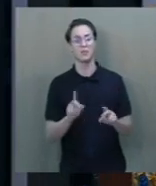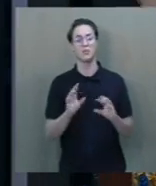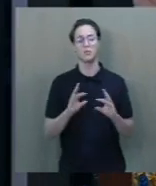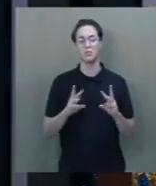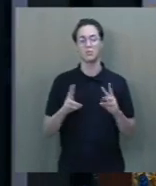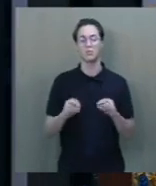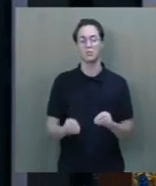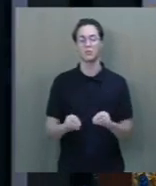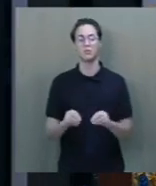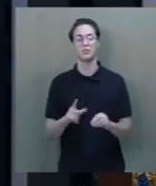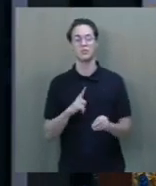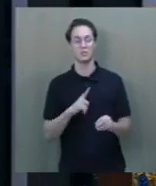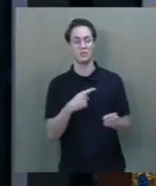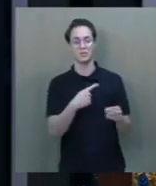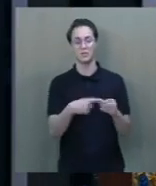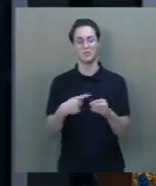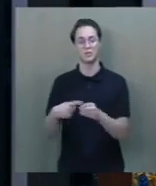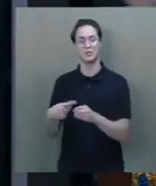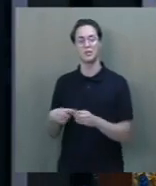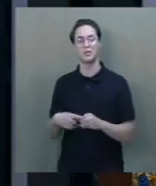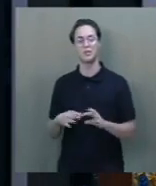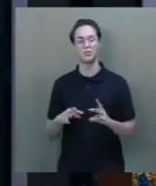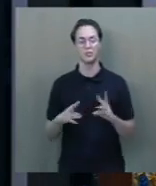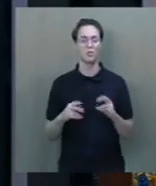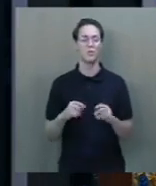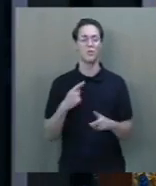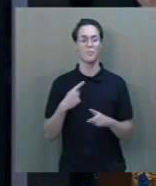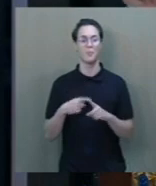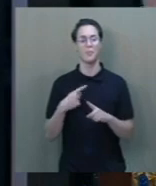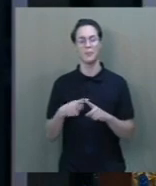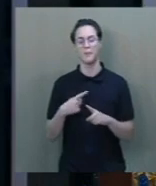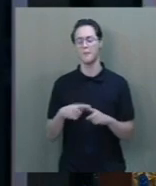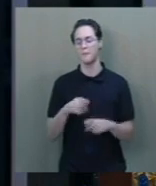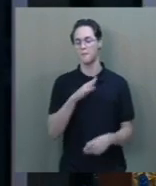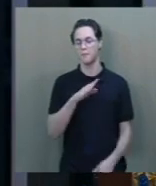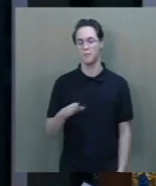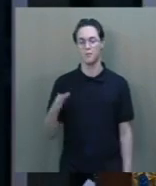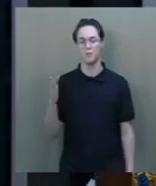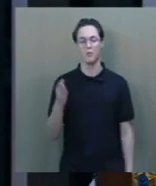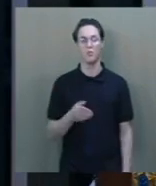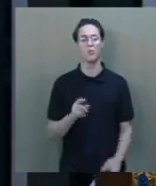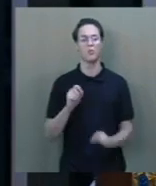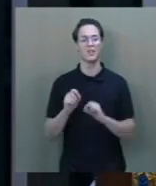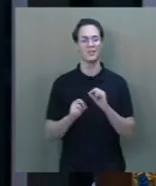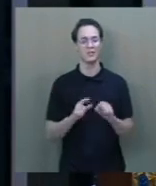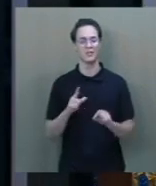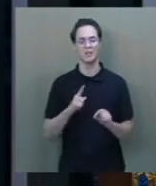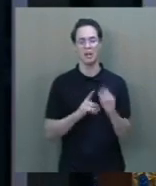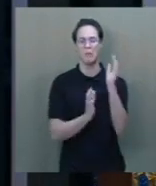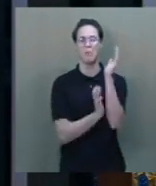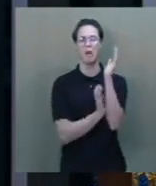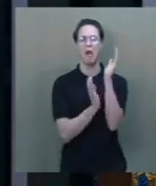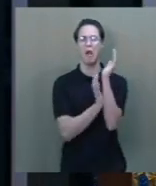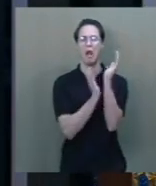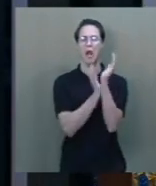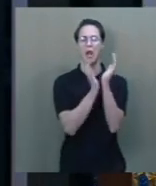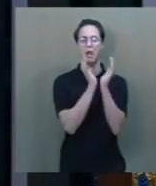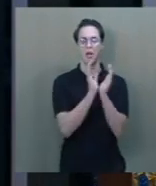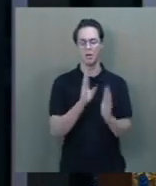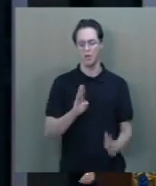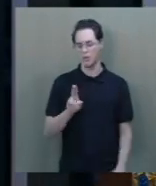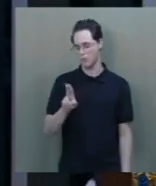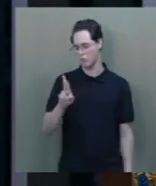vizinhas e para os seus estados fronteiriços, pois estavam proibidos pela burocracia nociva do Estado